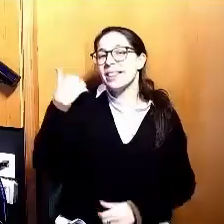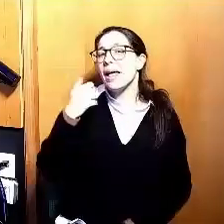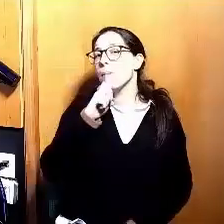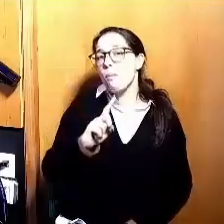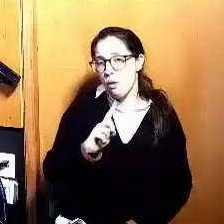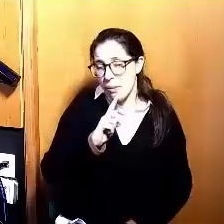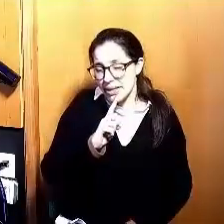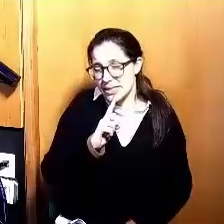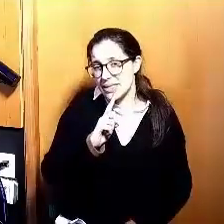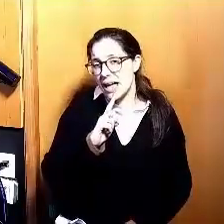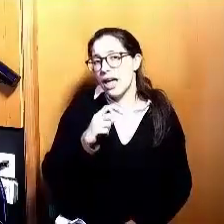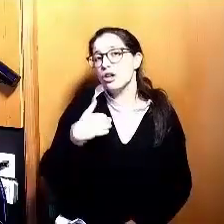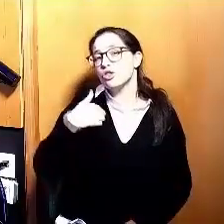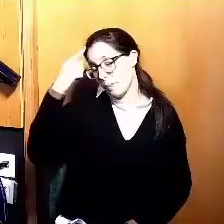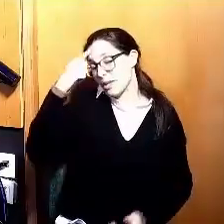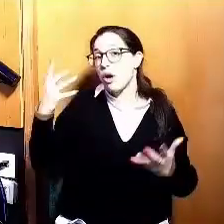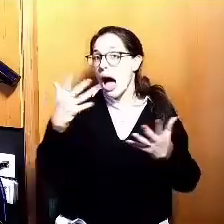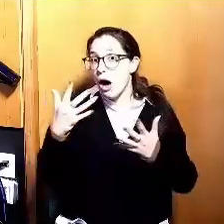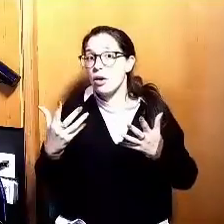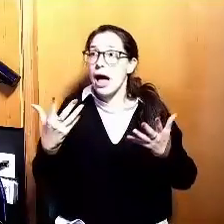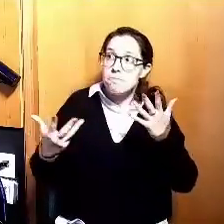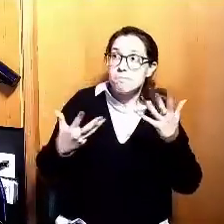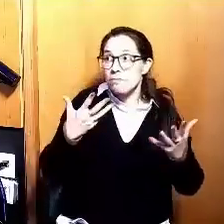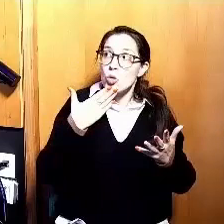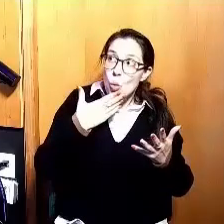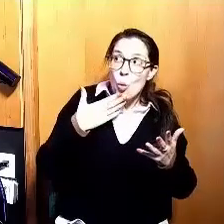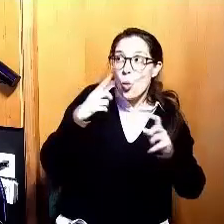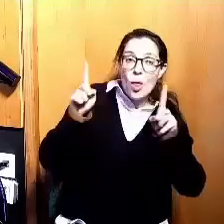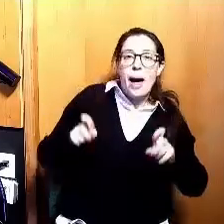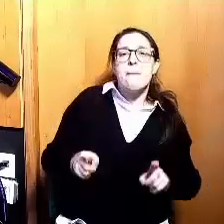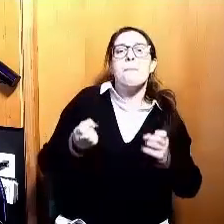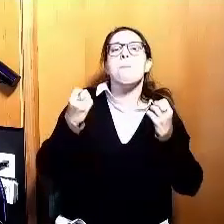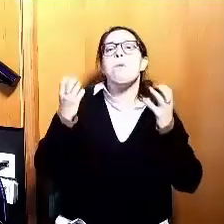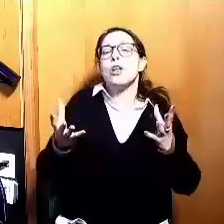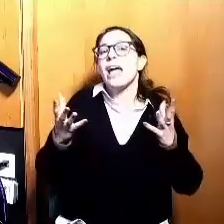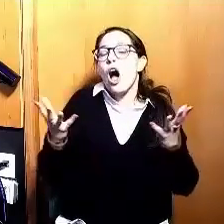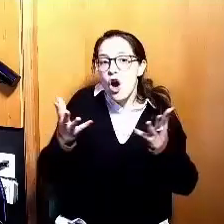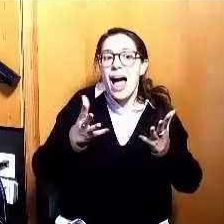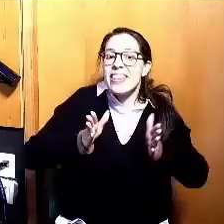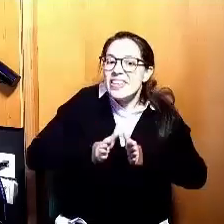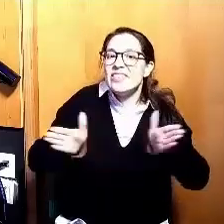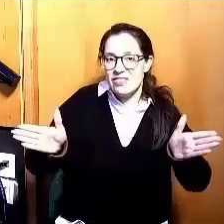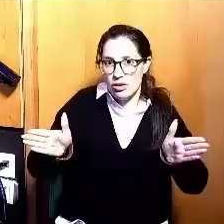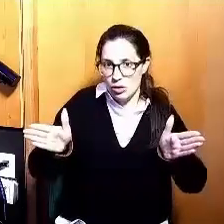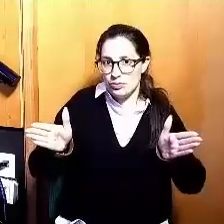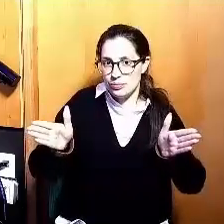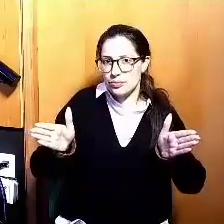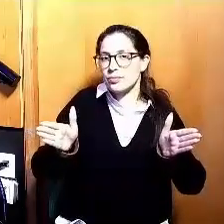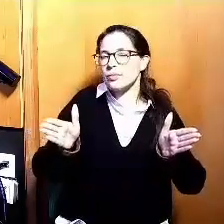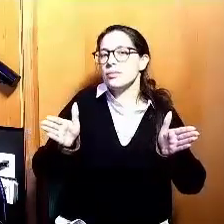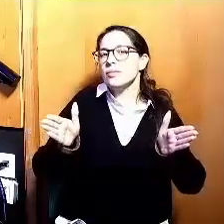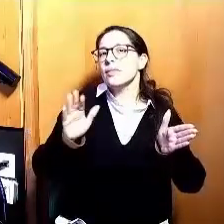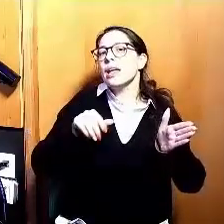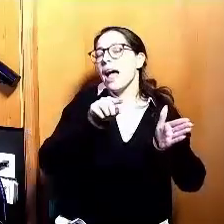sinto é que agora a gente está numa encruzilhada, porque os problemas se complexificaram, né? A gente tem a questão da